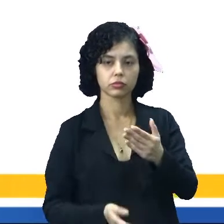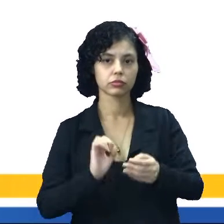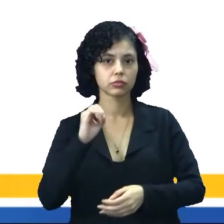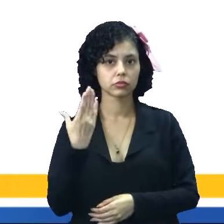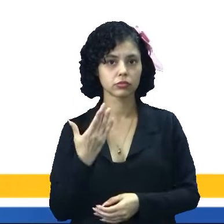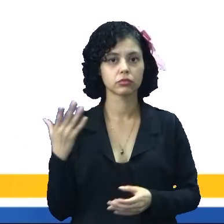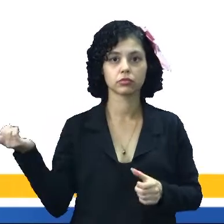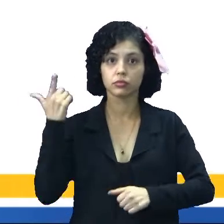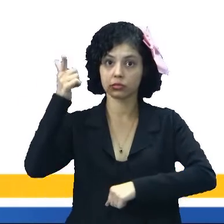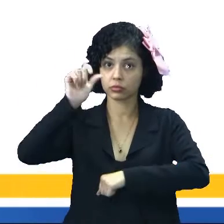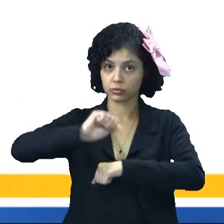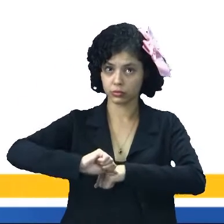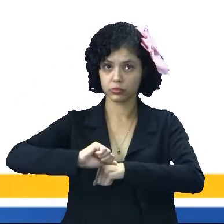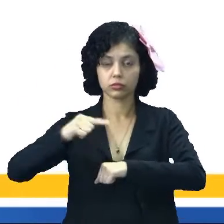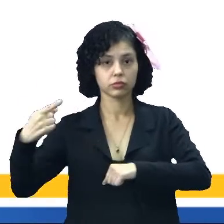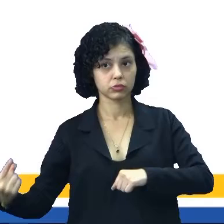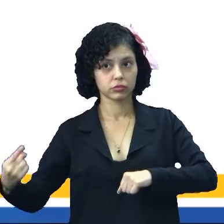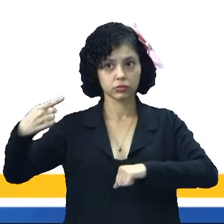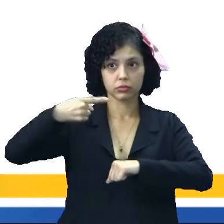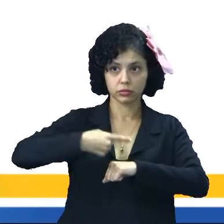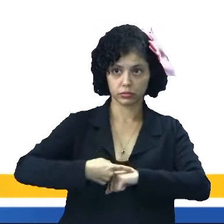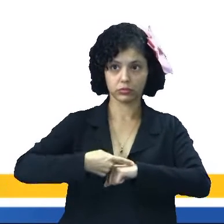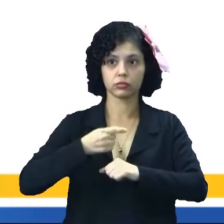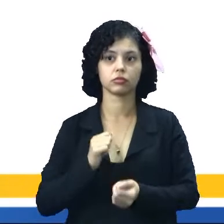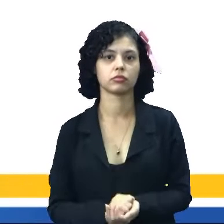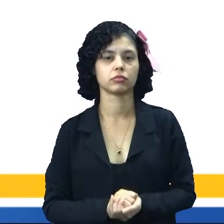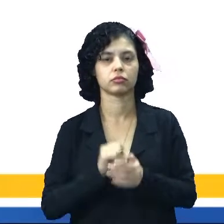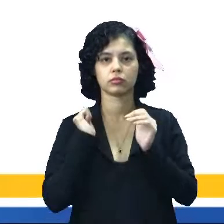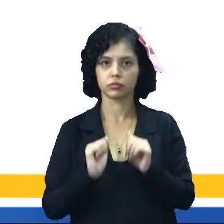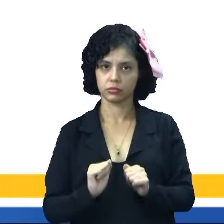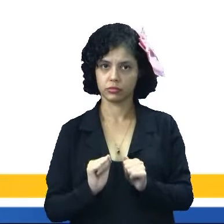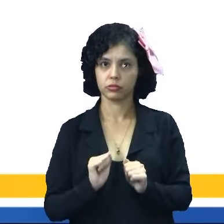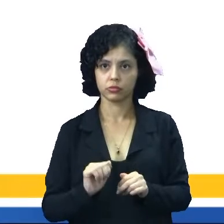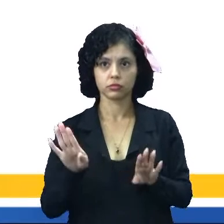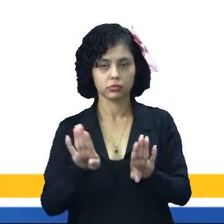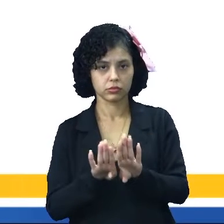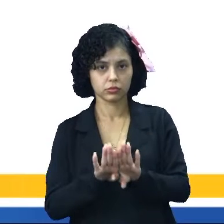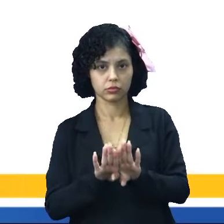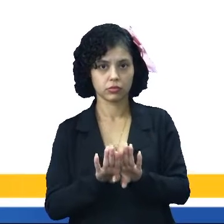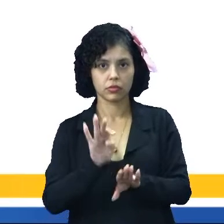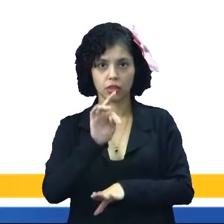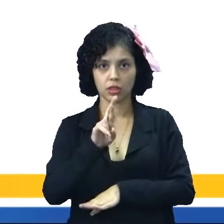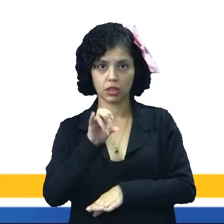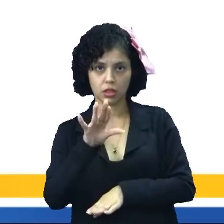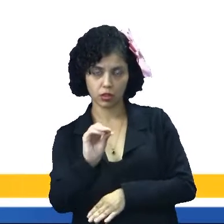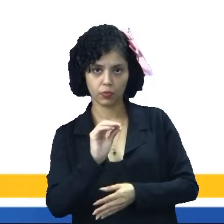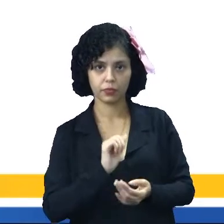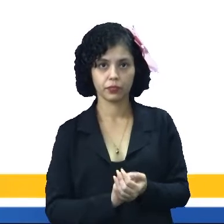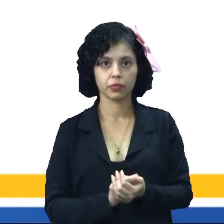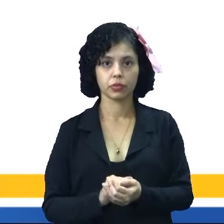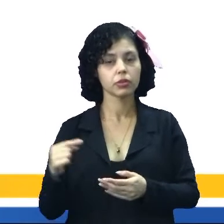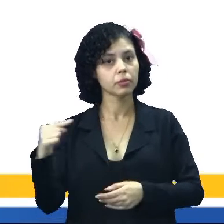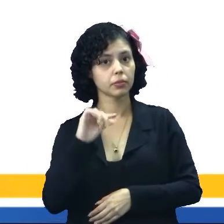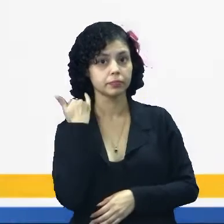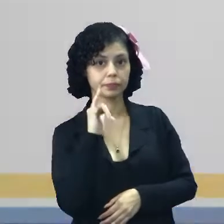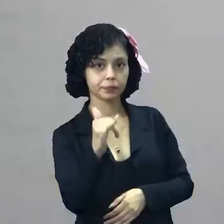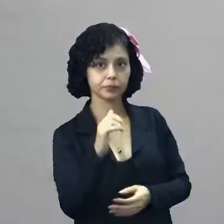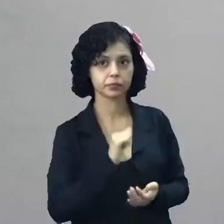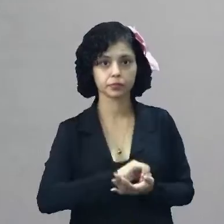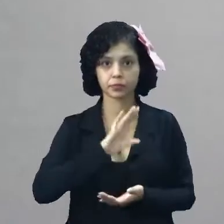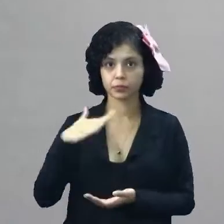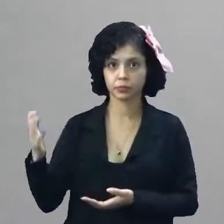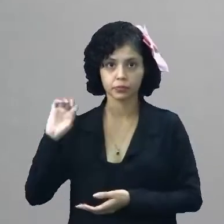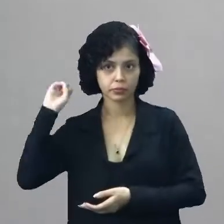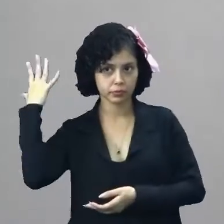ou podem ser ganhos. E eles podem deixar de ser neutros e tornarem-se então partículas com cargas elétricas. Quando